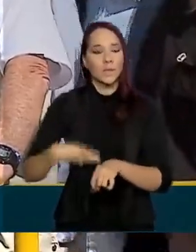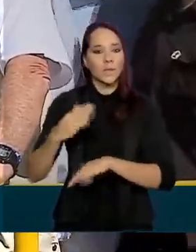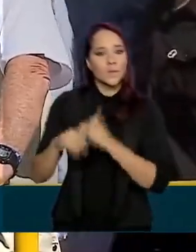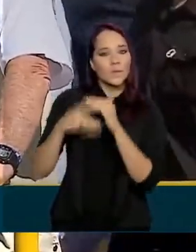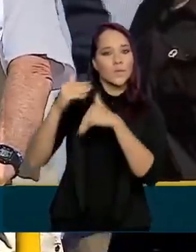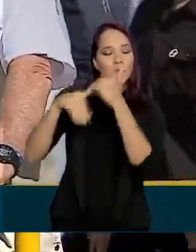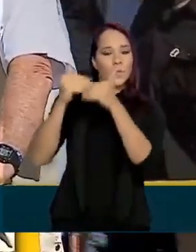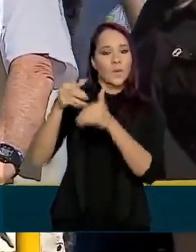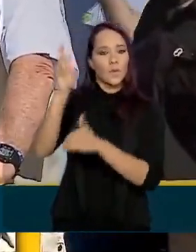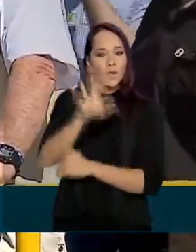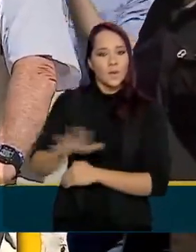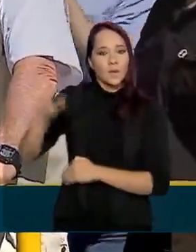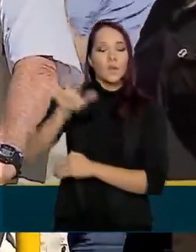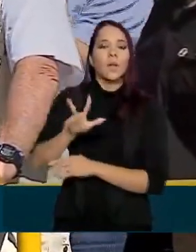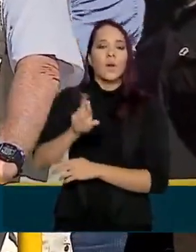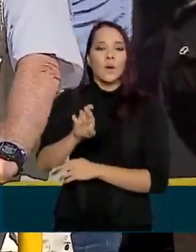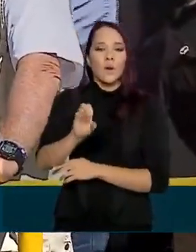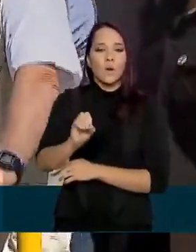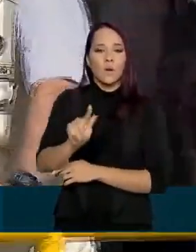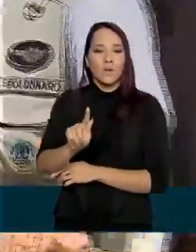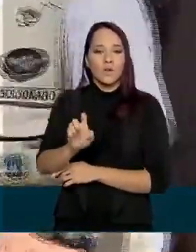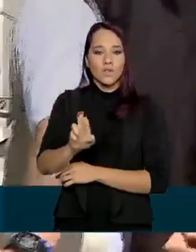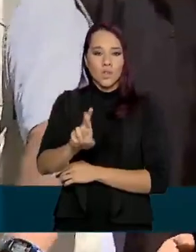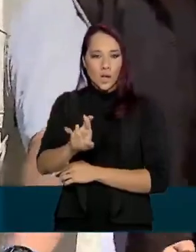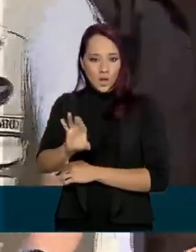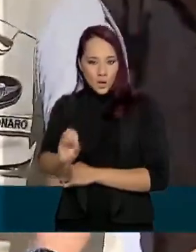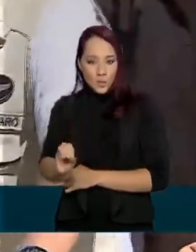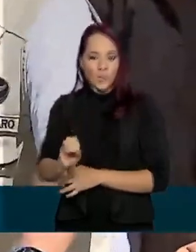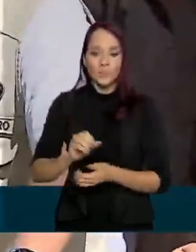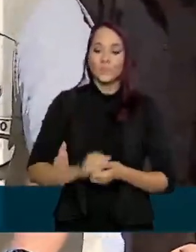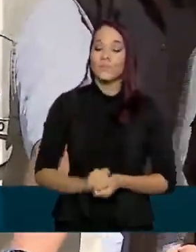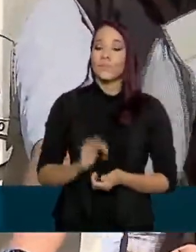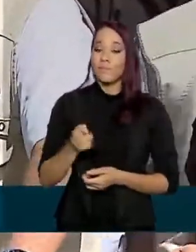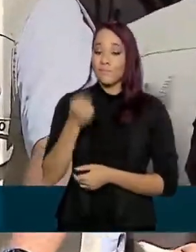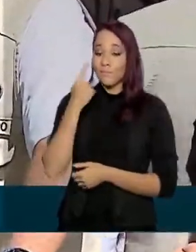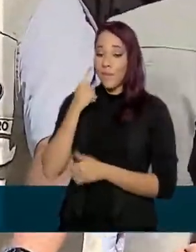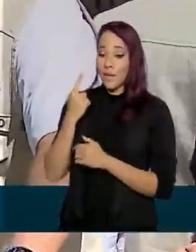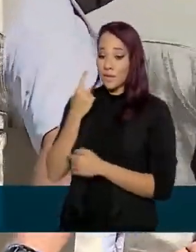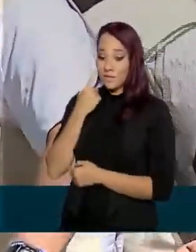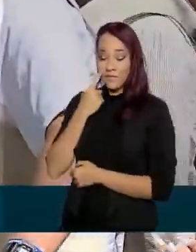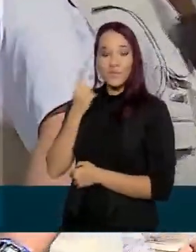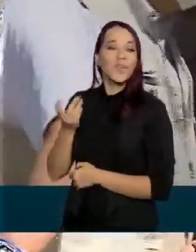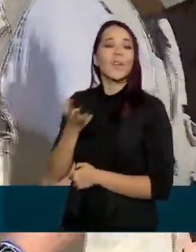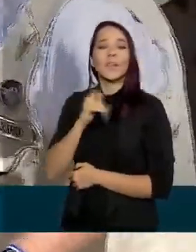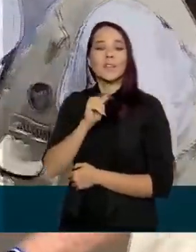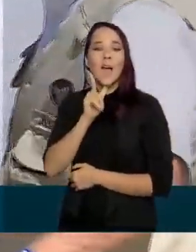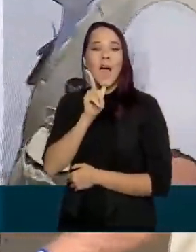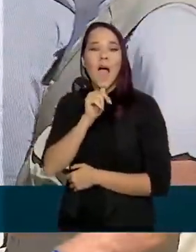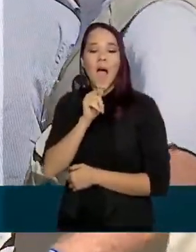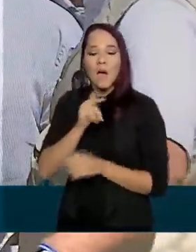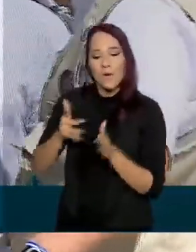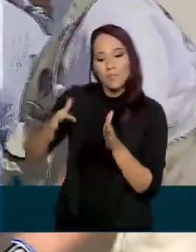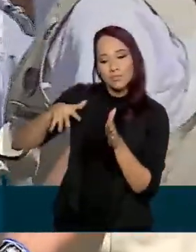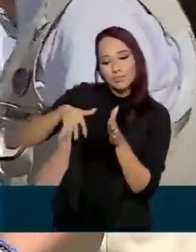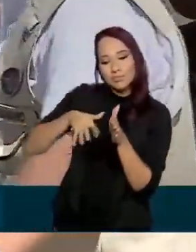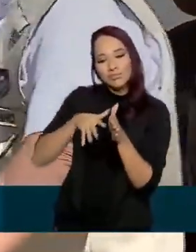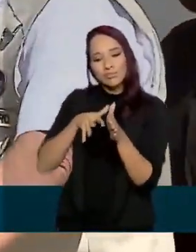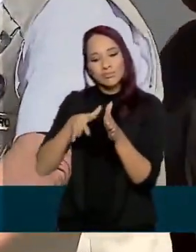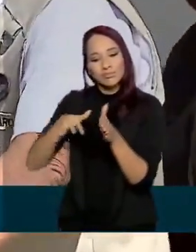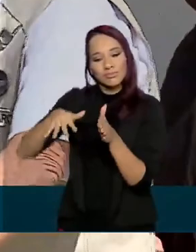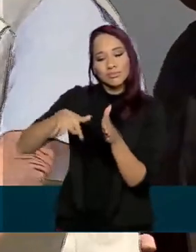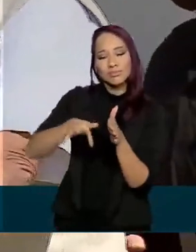desenvolvimento regional rogério marinho e eles acompanham portanto essa chegada das águas